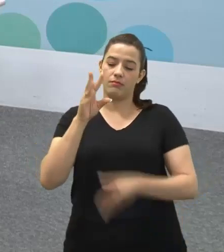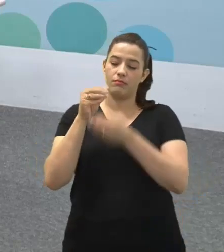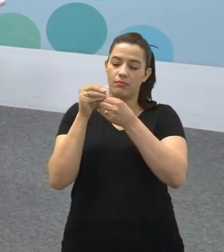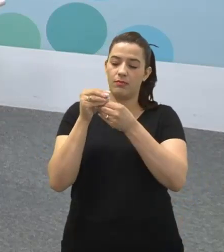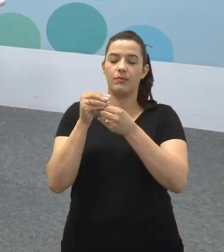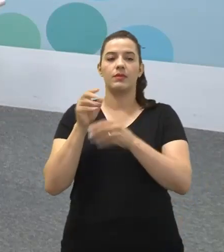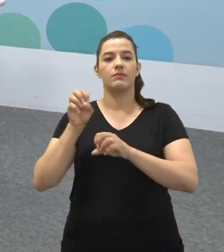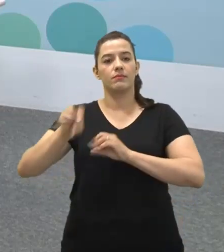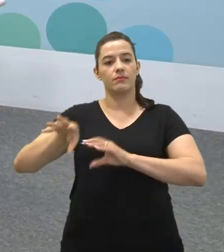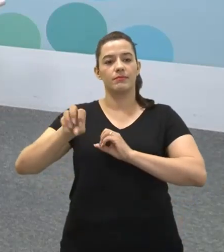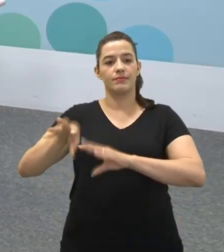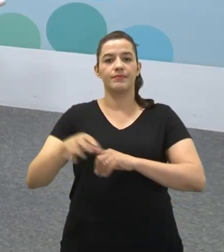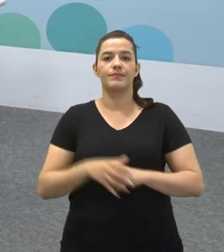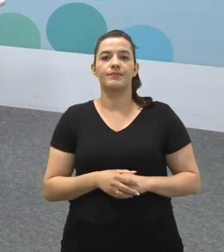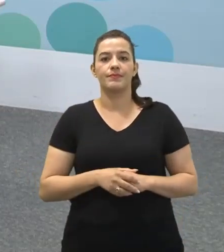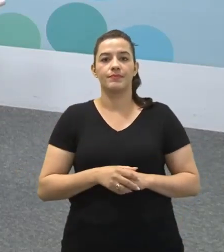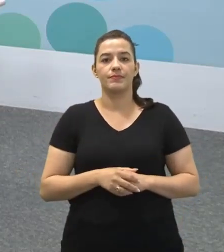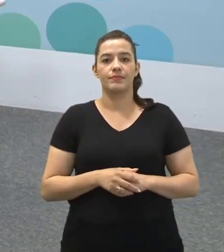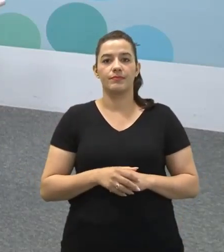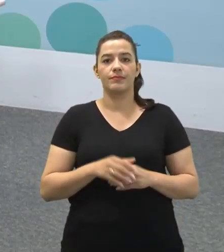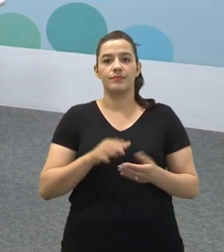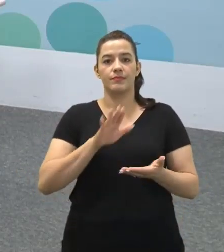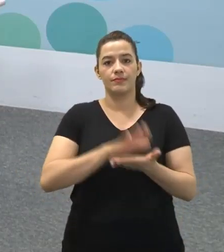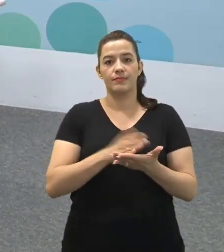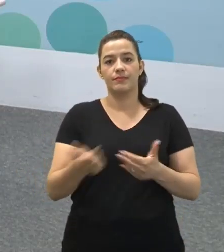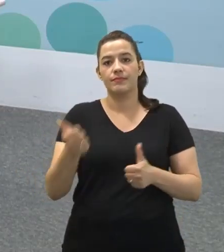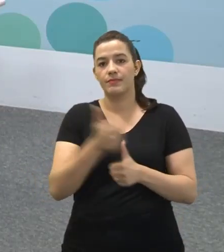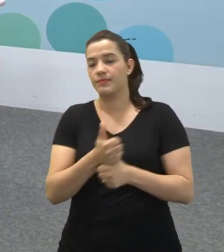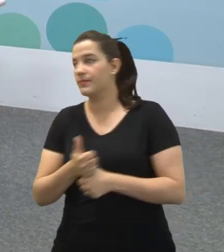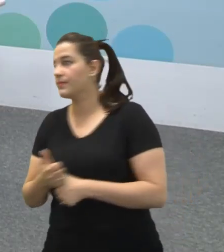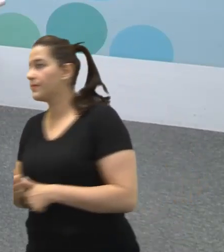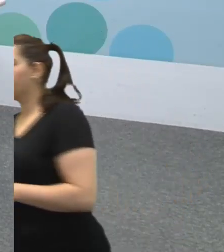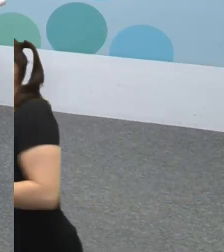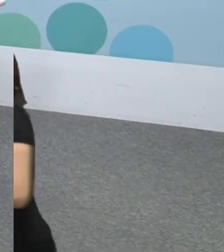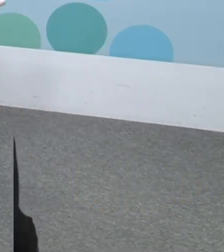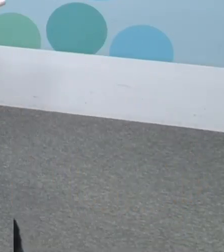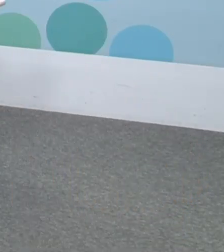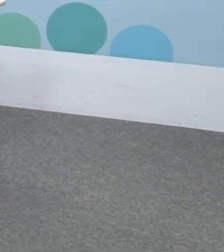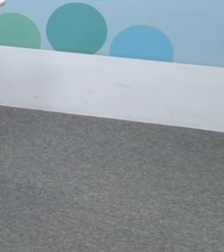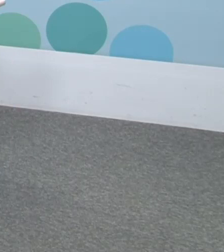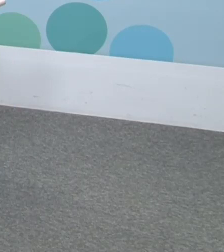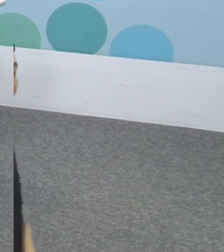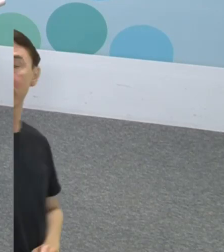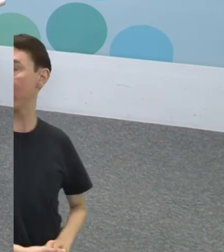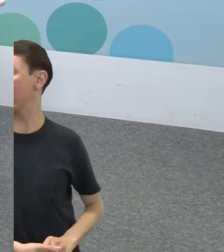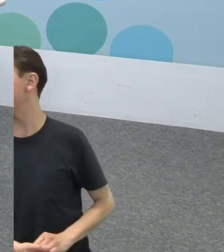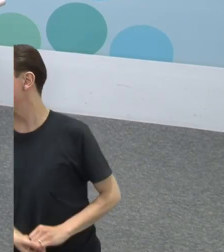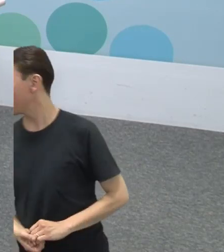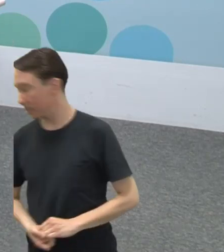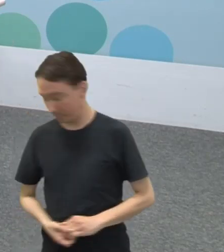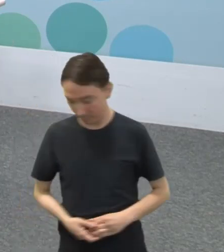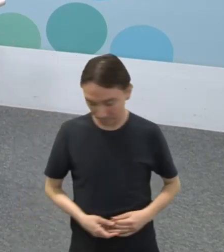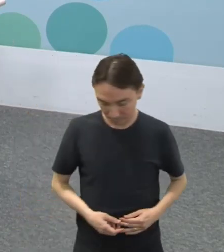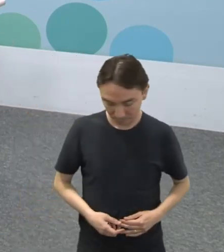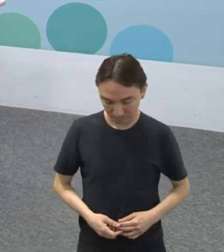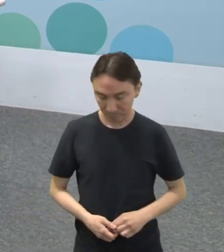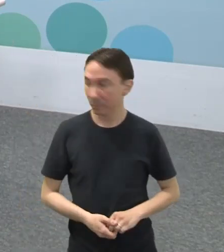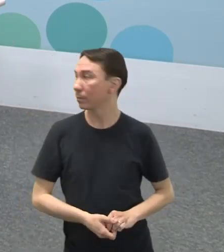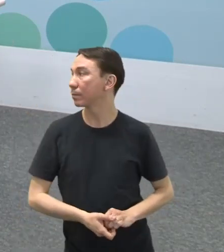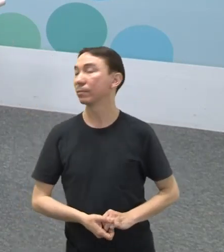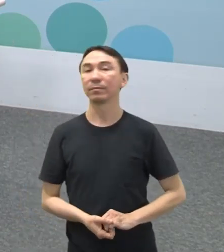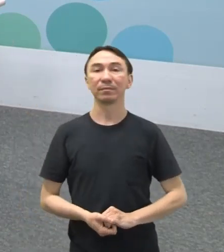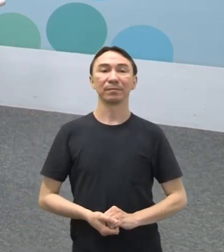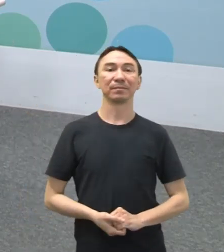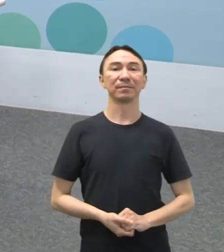né isso muito bem trabalho que constrói os é bastante uma outra atividade também matemática